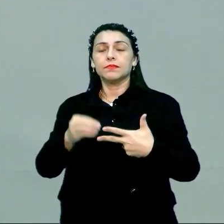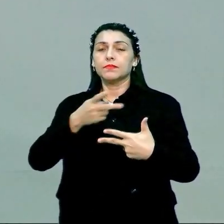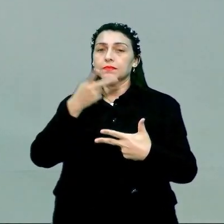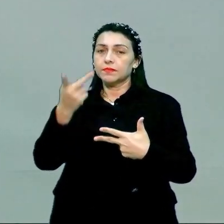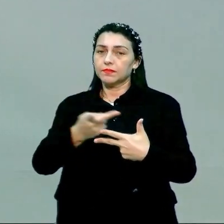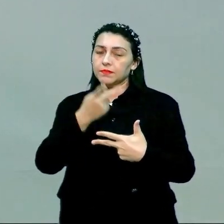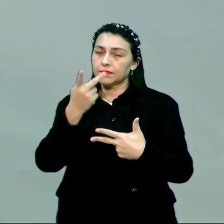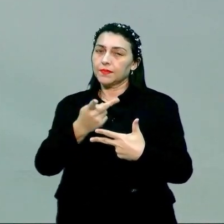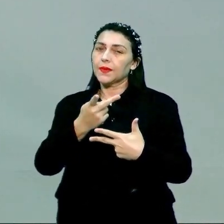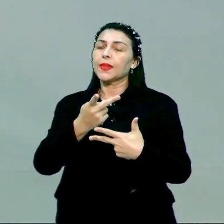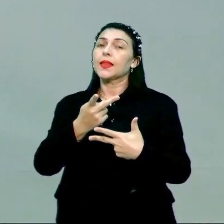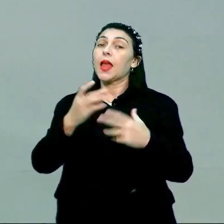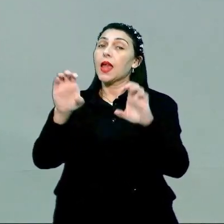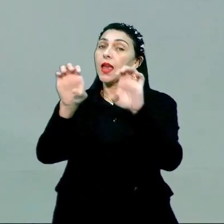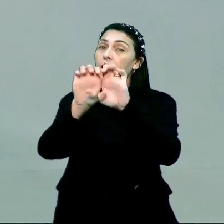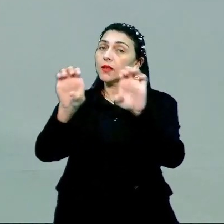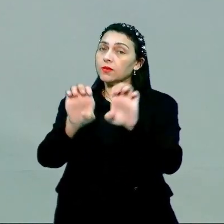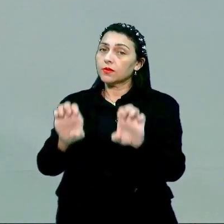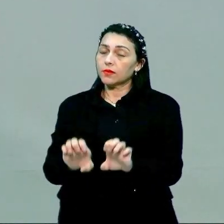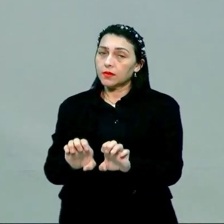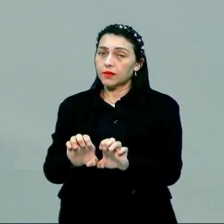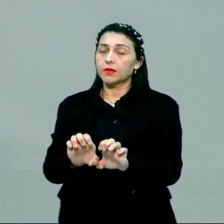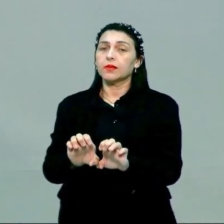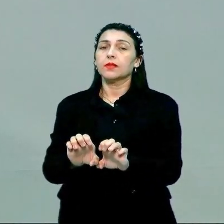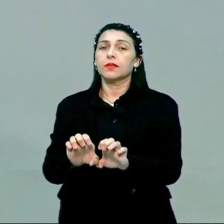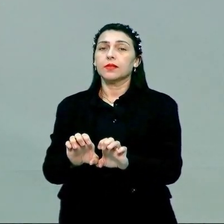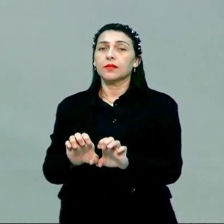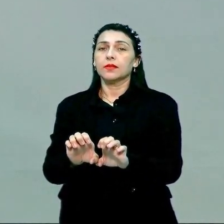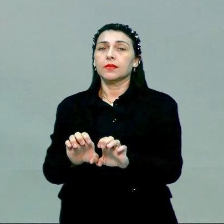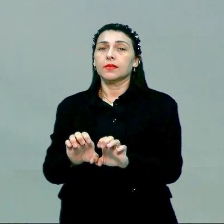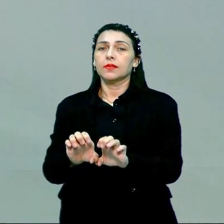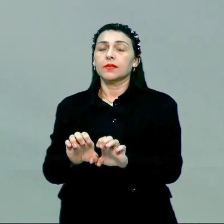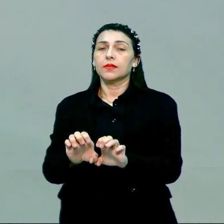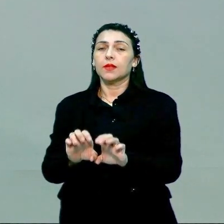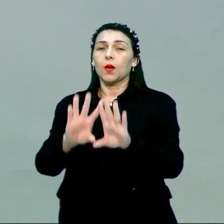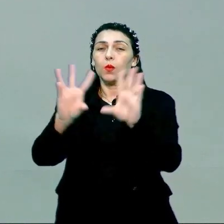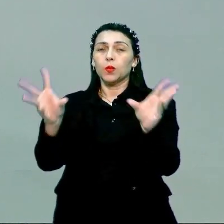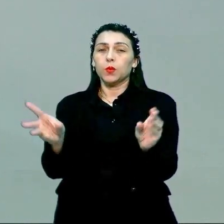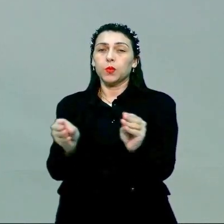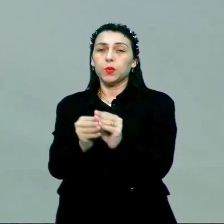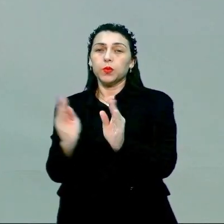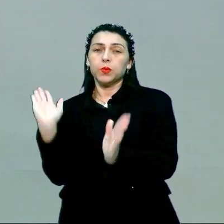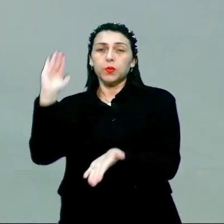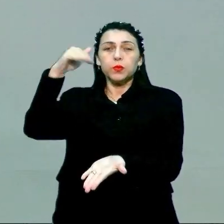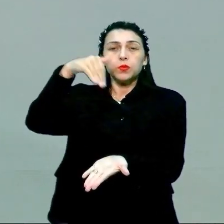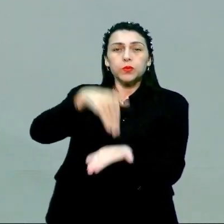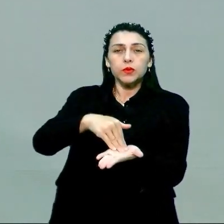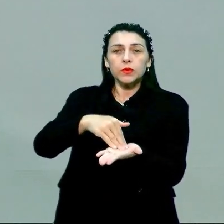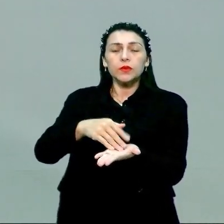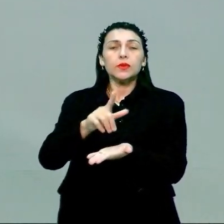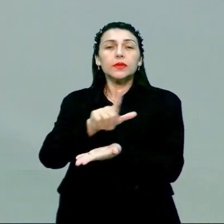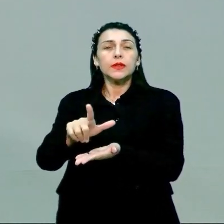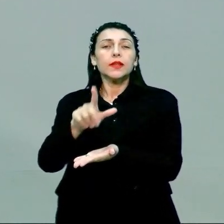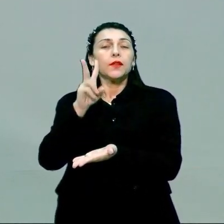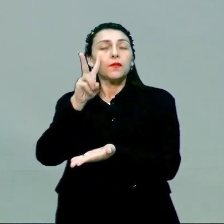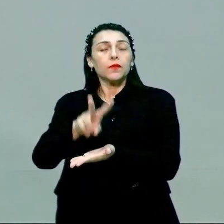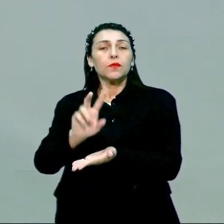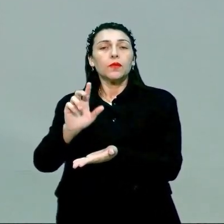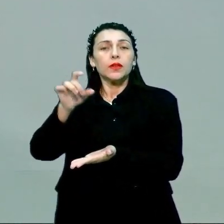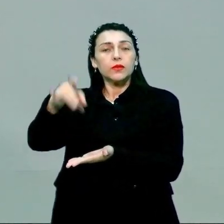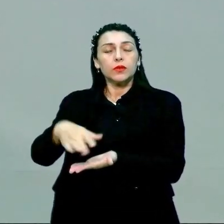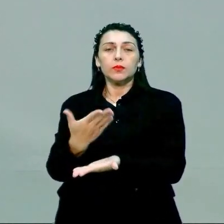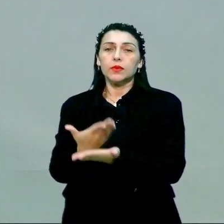de uma parte estruturante que é a conclusão. Se você acompanhou as últimas aulas,